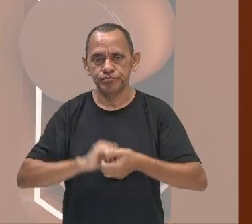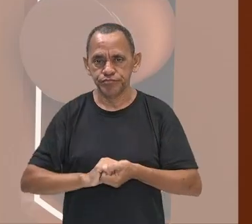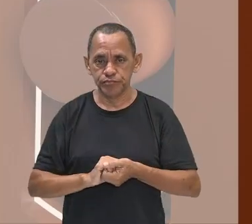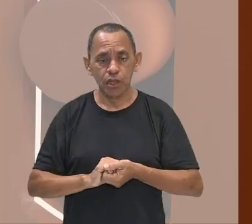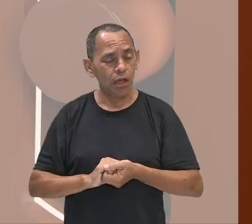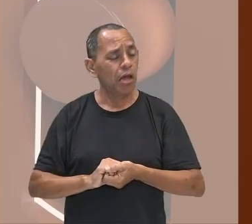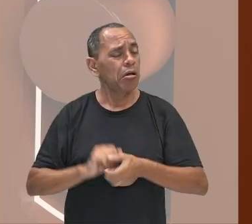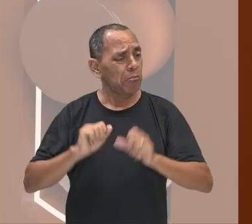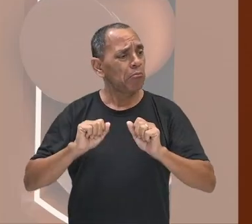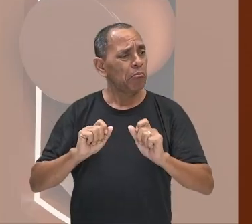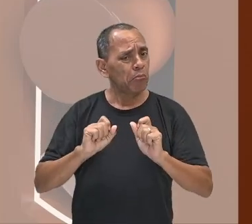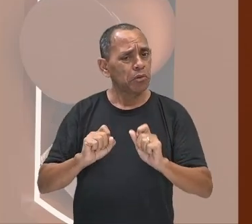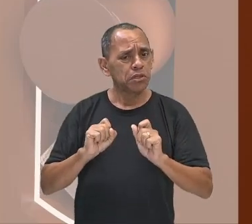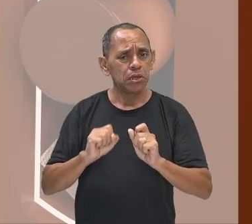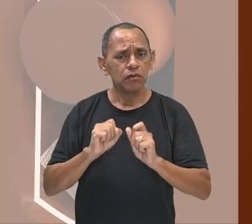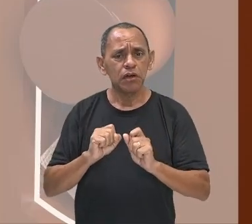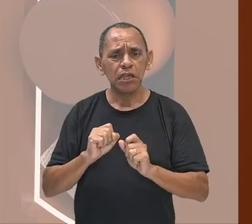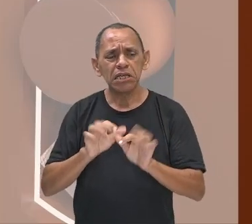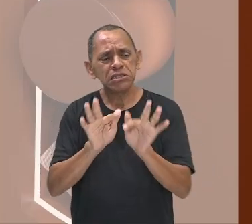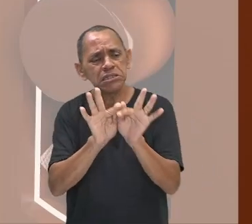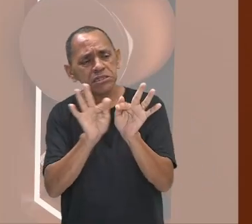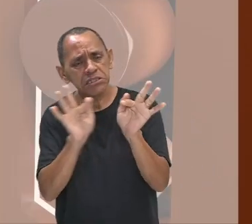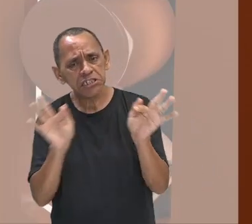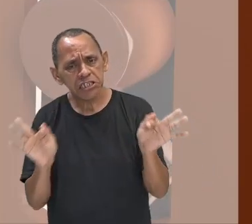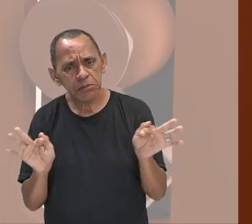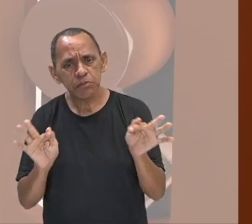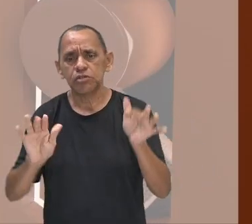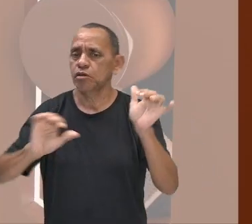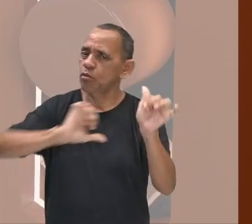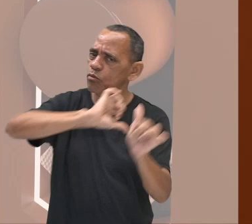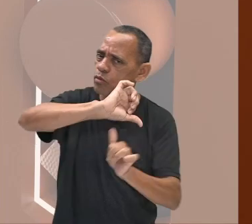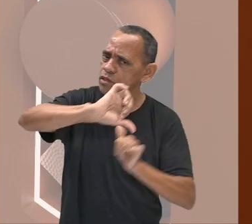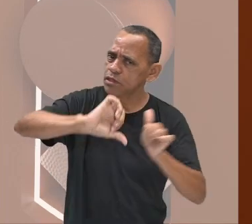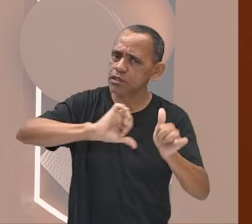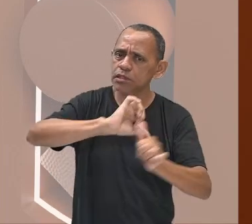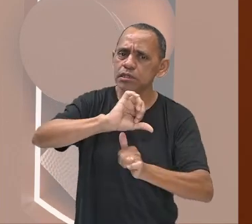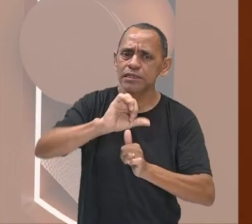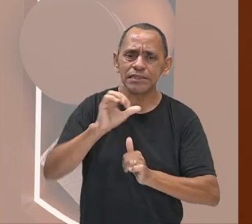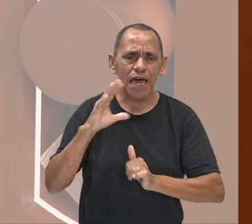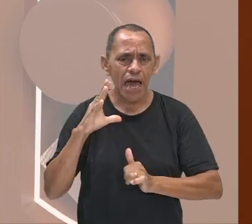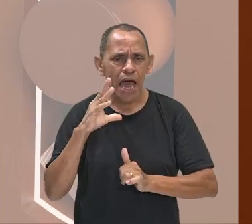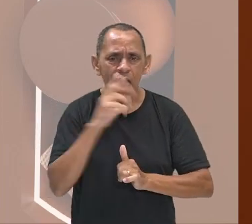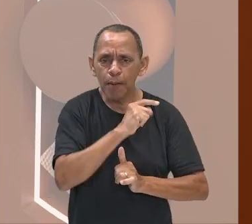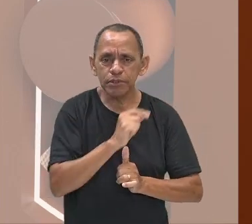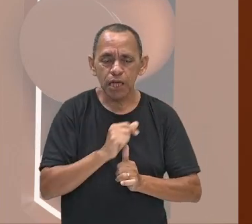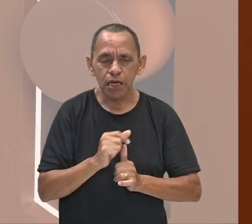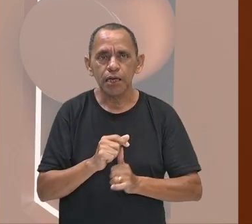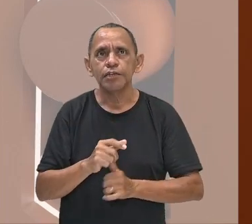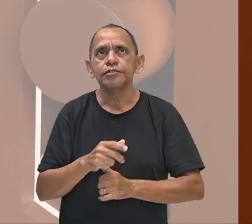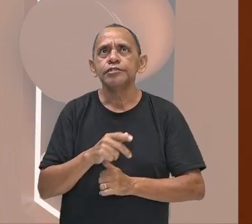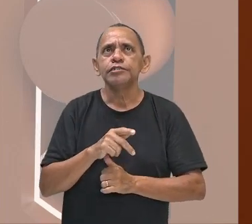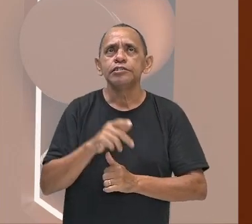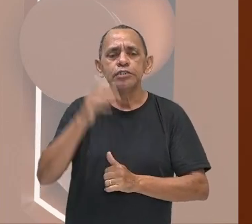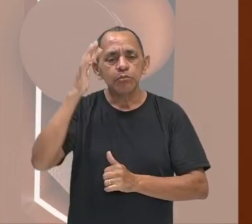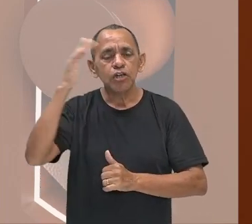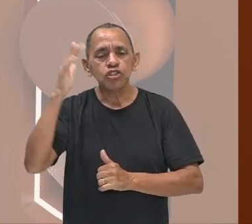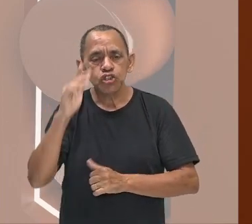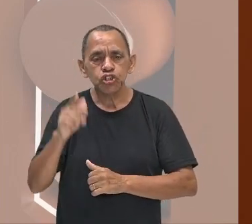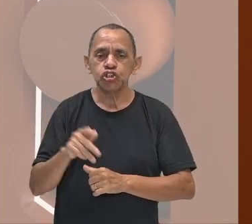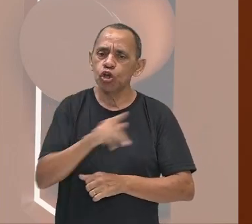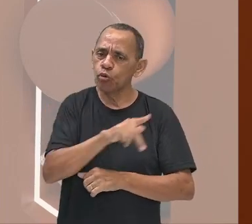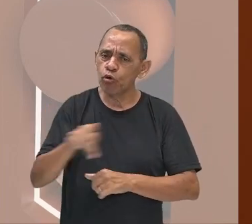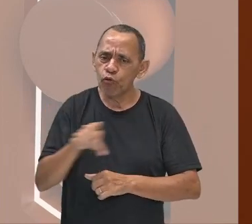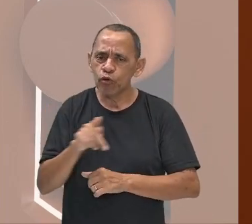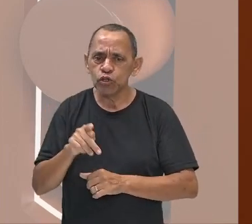dizer, a grosso modo, que uma revolução é uma mudança drástica de direção. Vamos imaginar que o professor está andando em